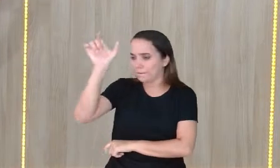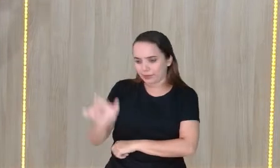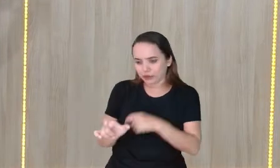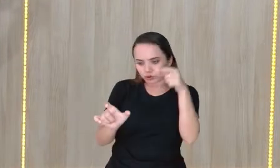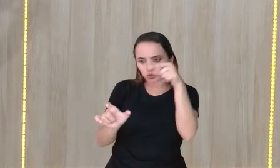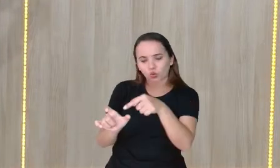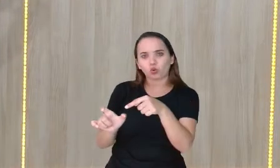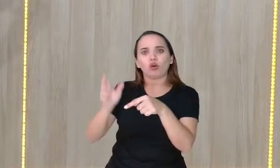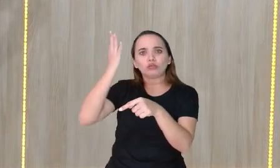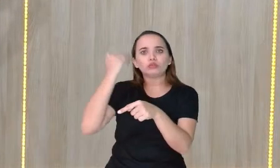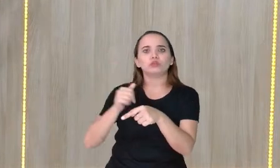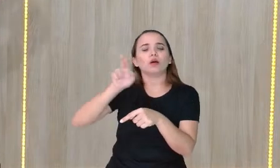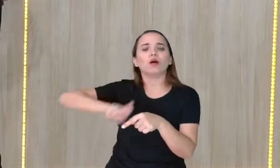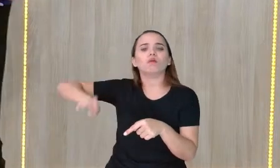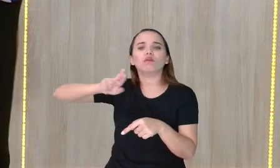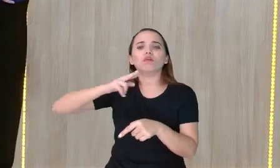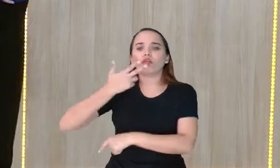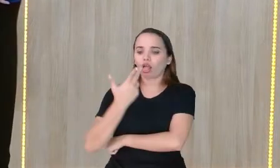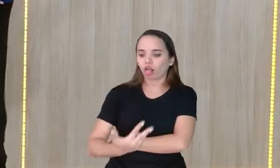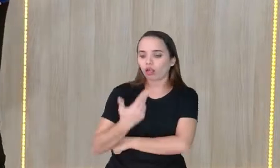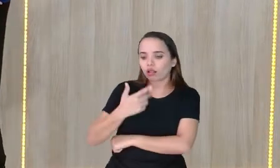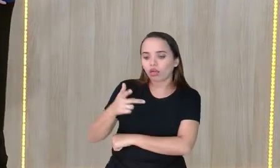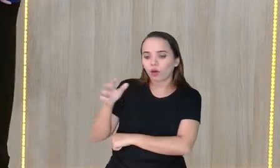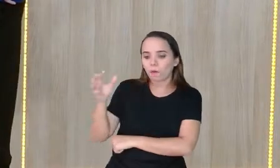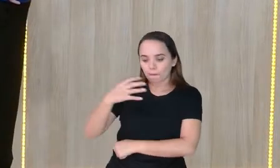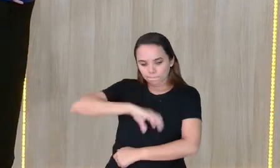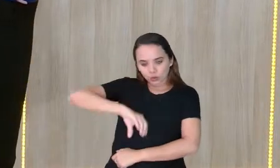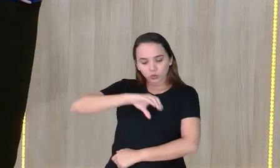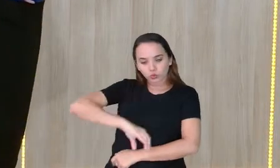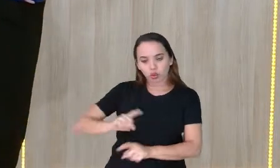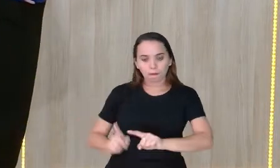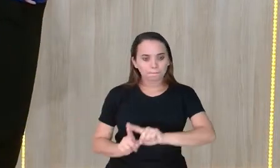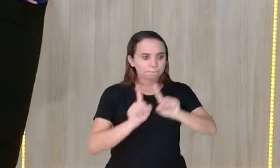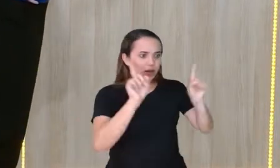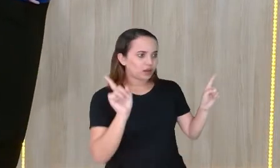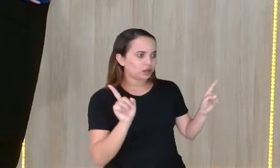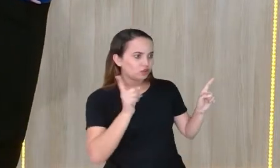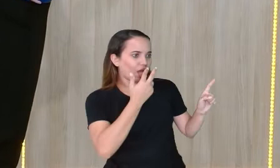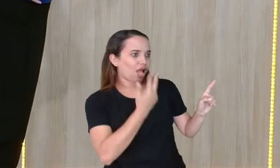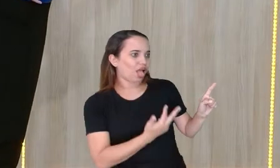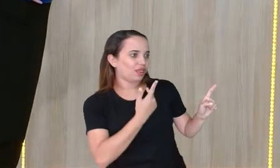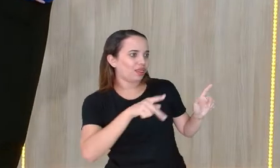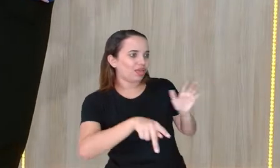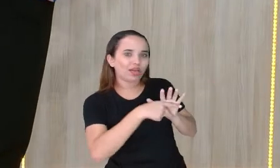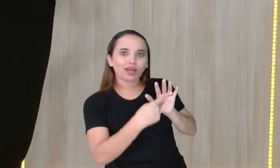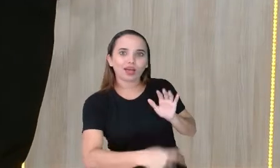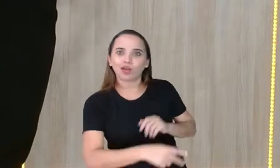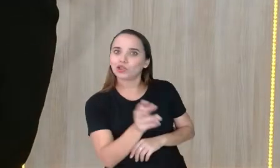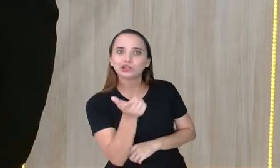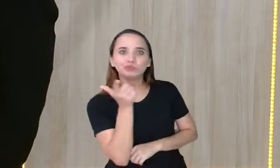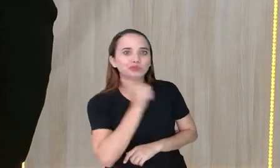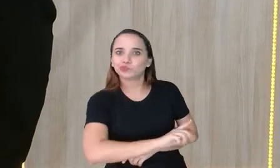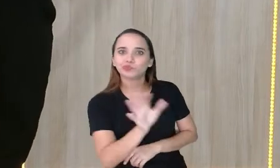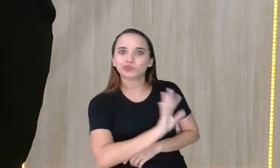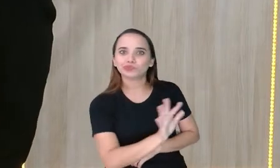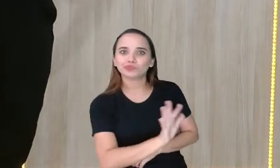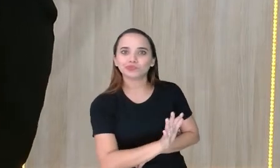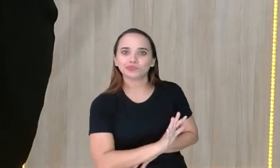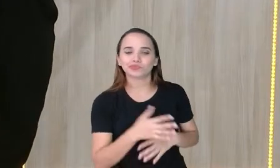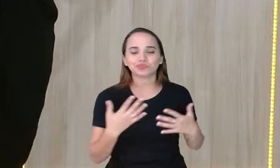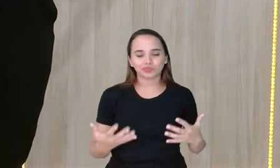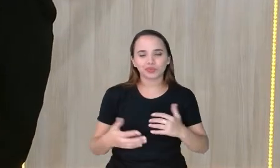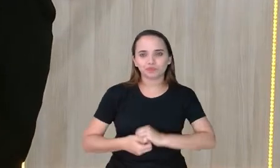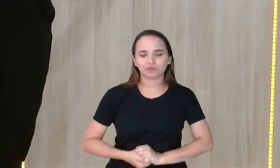mal. Então, ó, observem que em poucas linhas eu tenho uma construção de